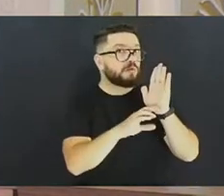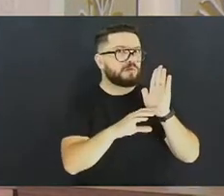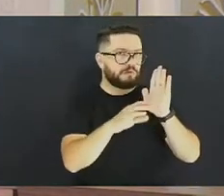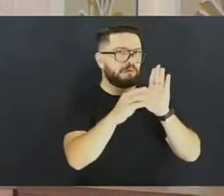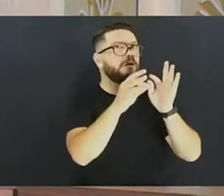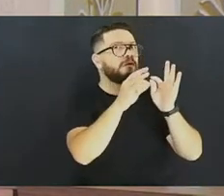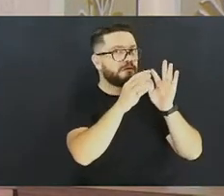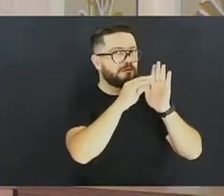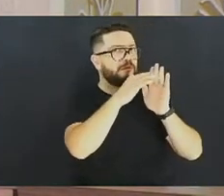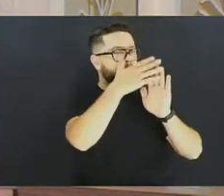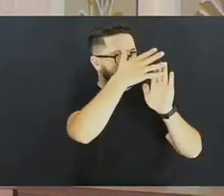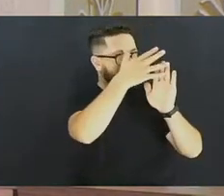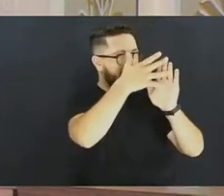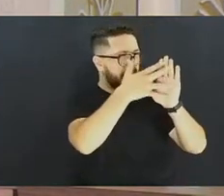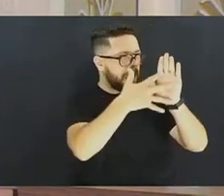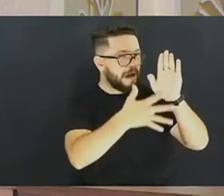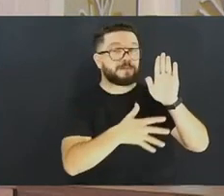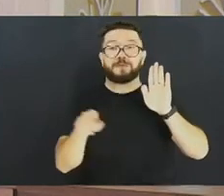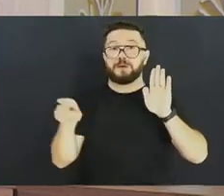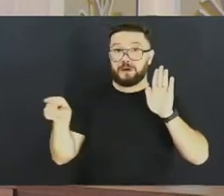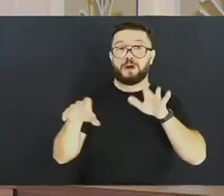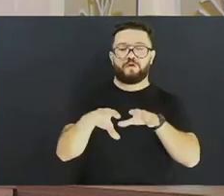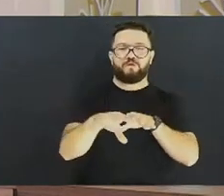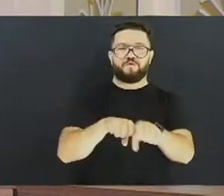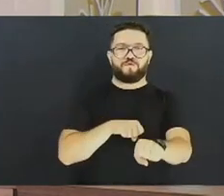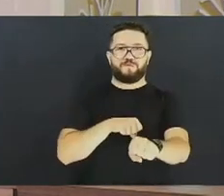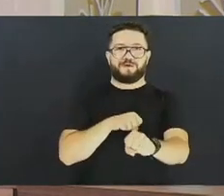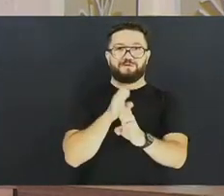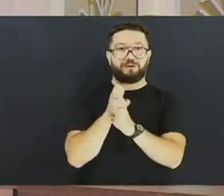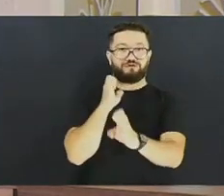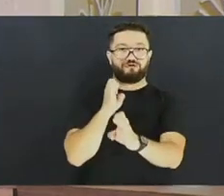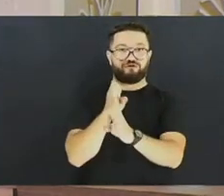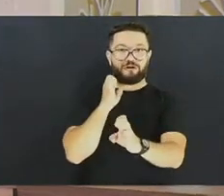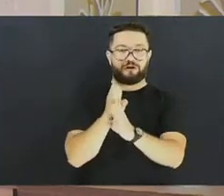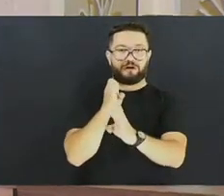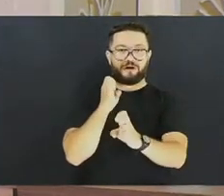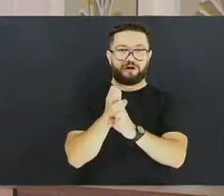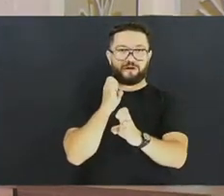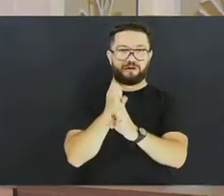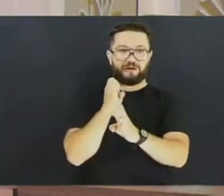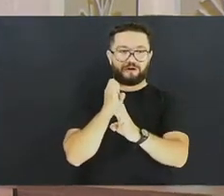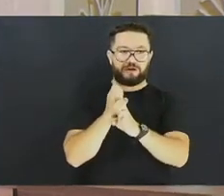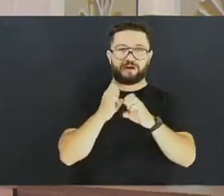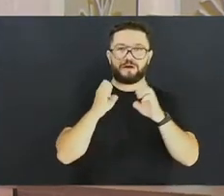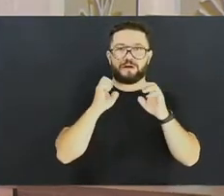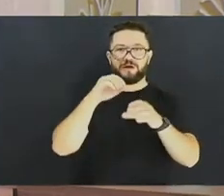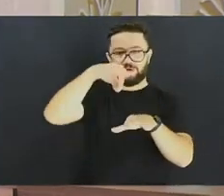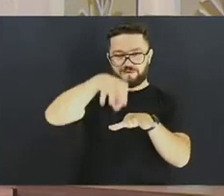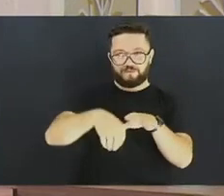Ele é graduado em engenharia agronômica na Universidade Federal do Paraná,